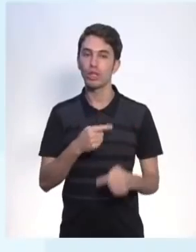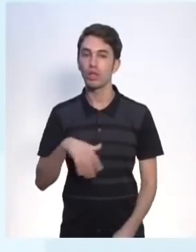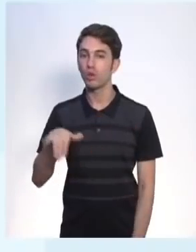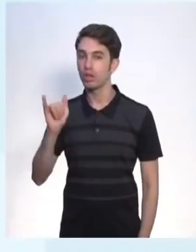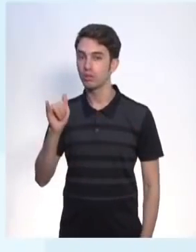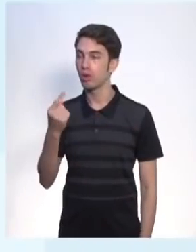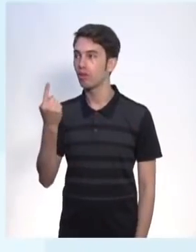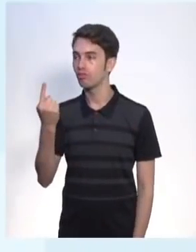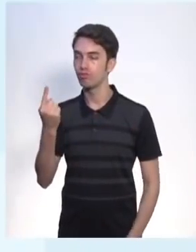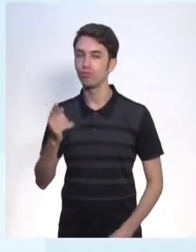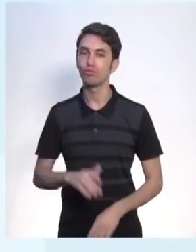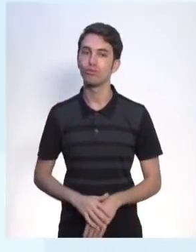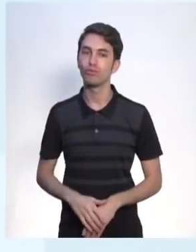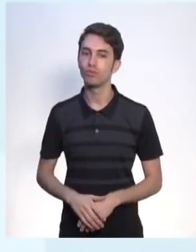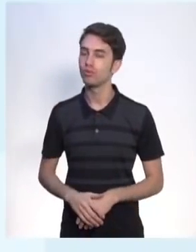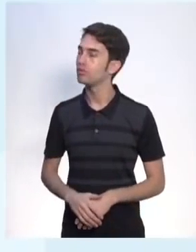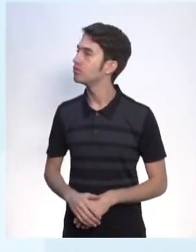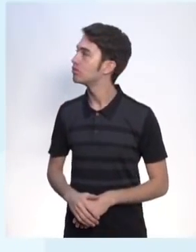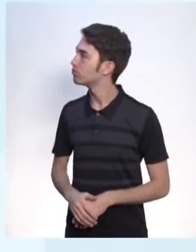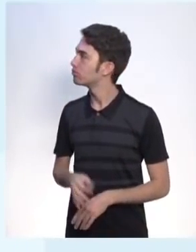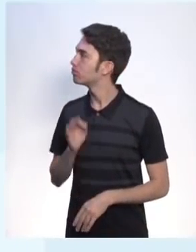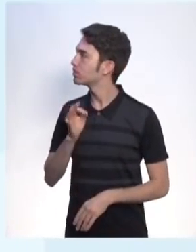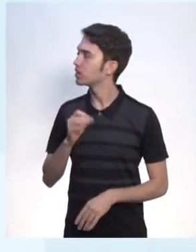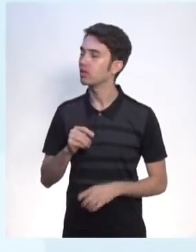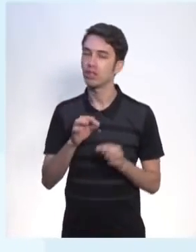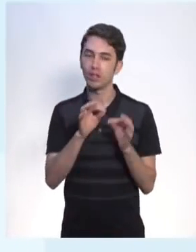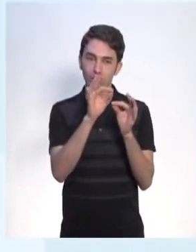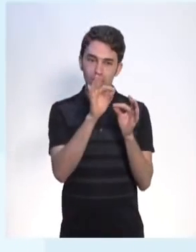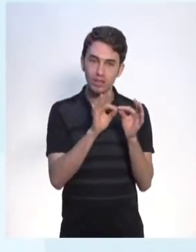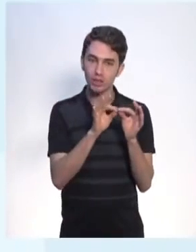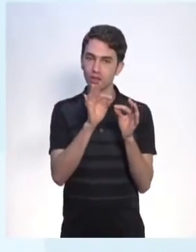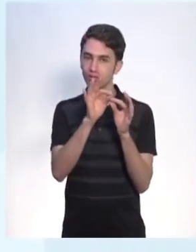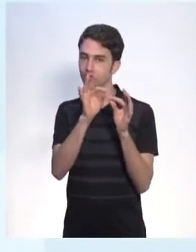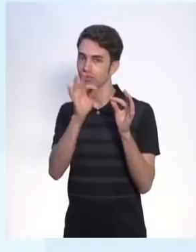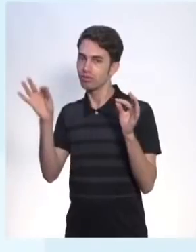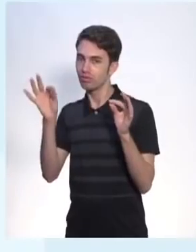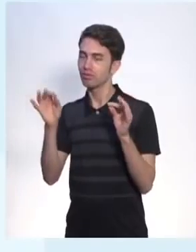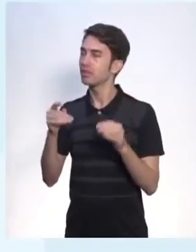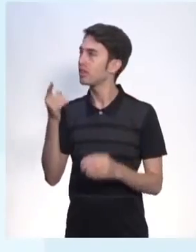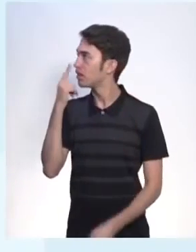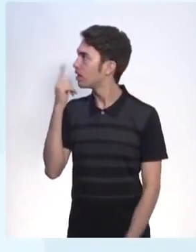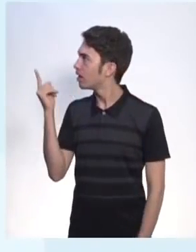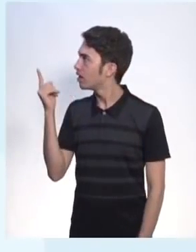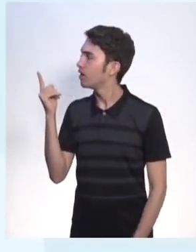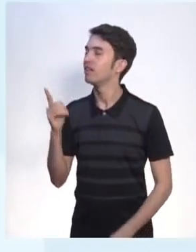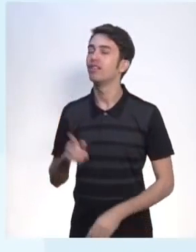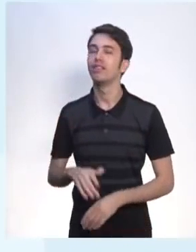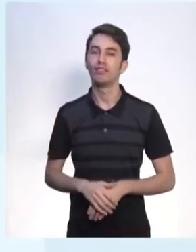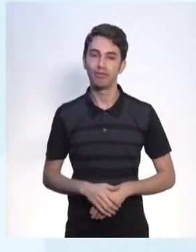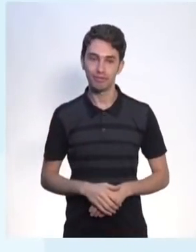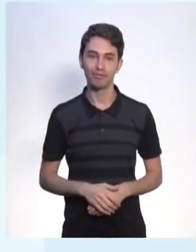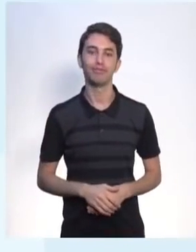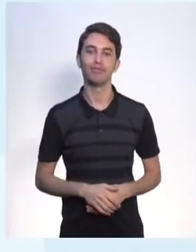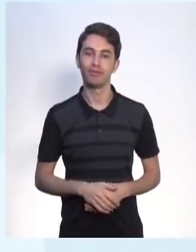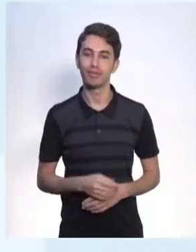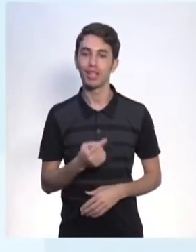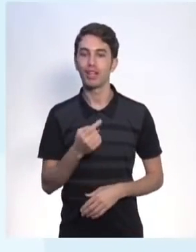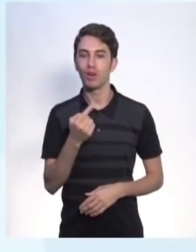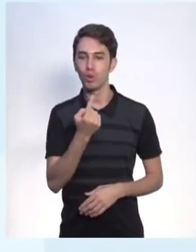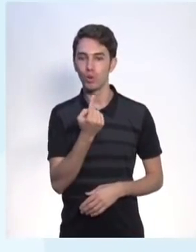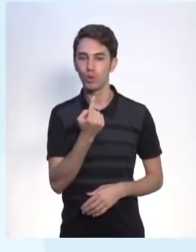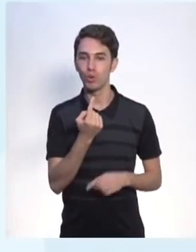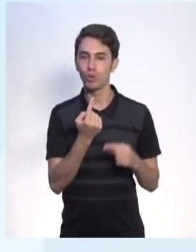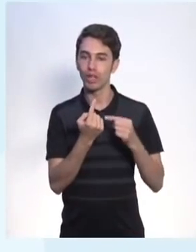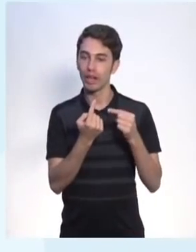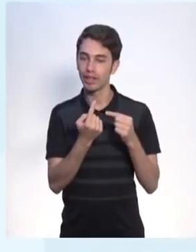equivale a 1. Isso aí. Então, a projeção, né? Então, eu tenho aqui o 1 negativo e o 1 positivo aí é o ponto